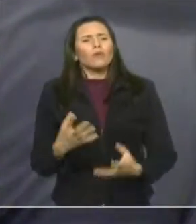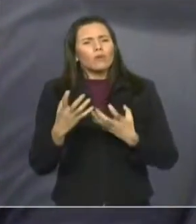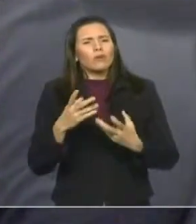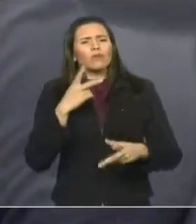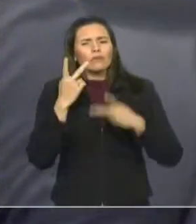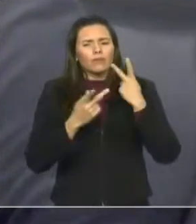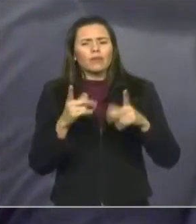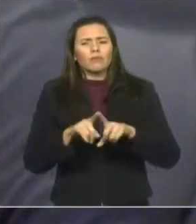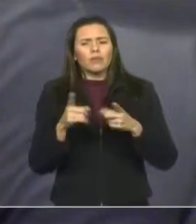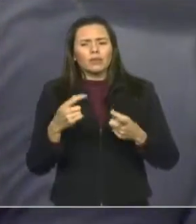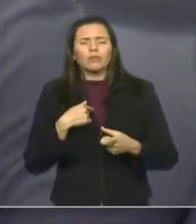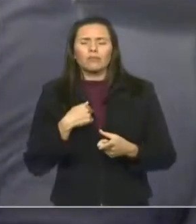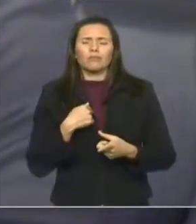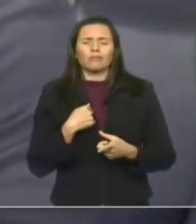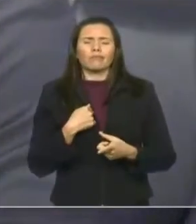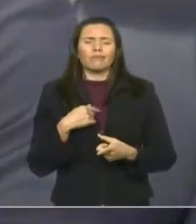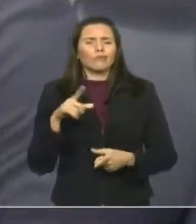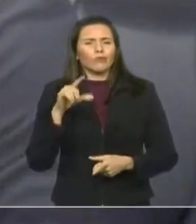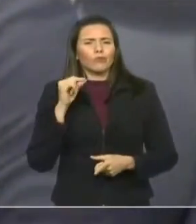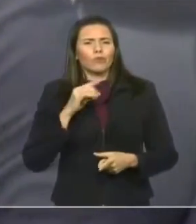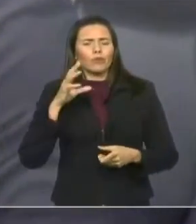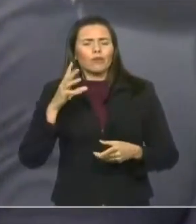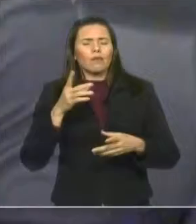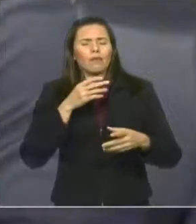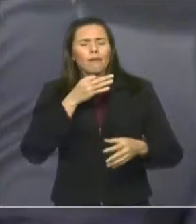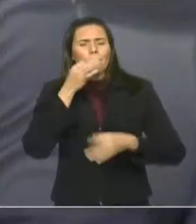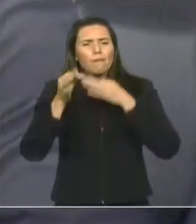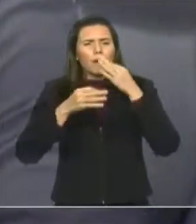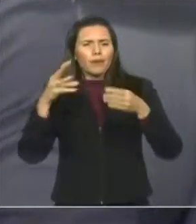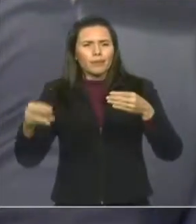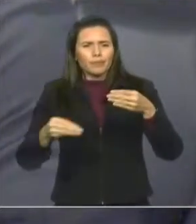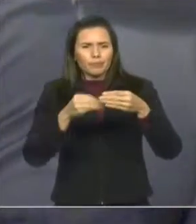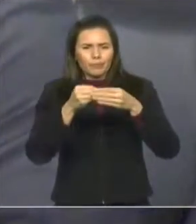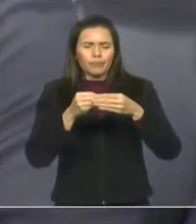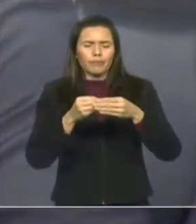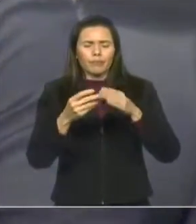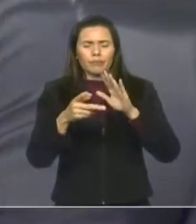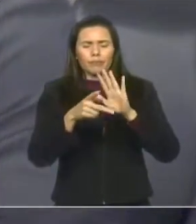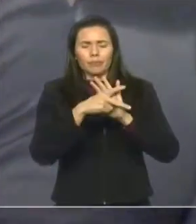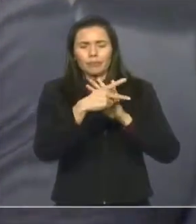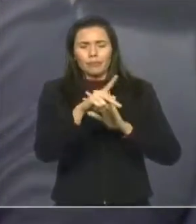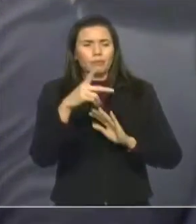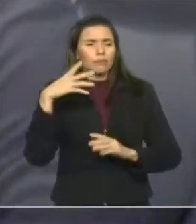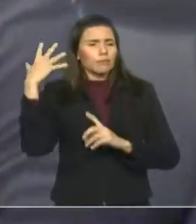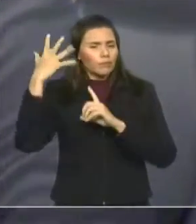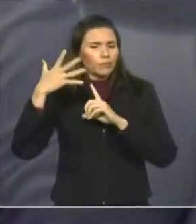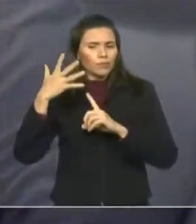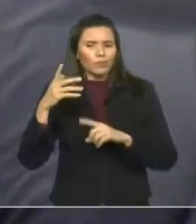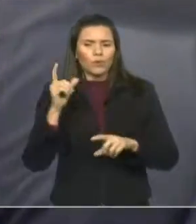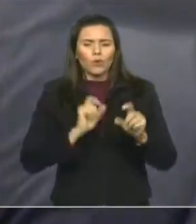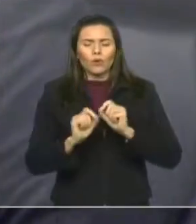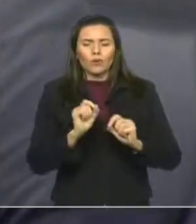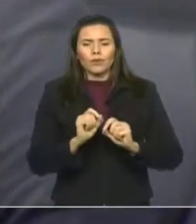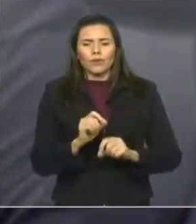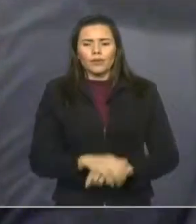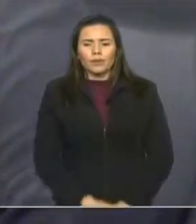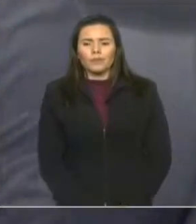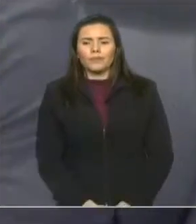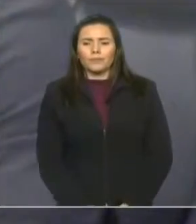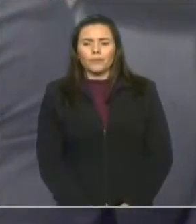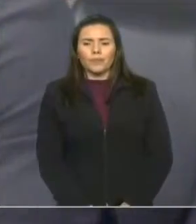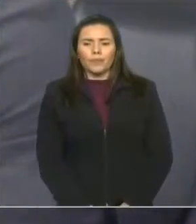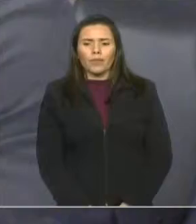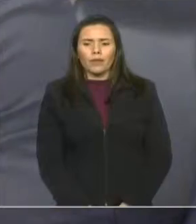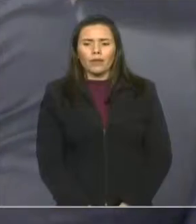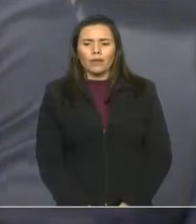de fato tem atingido cidadãos, tem havido um comprometimento de direito, um perecimento de direitos. Eu